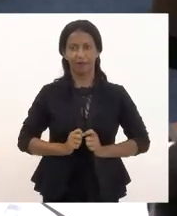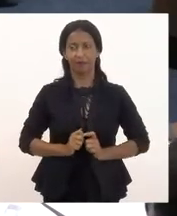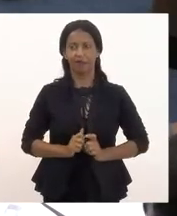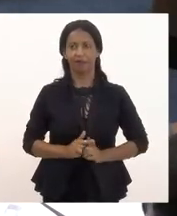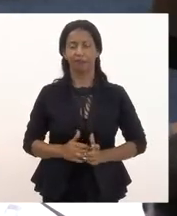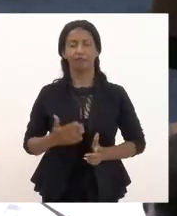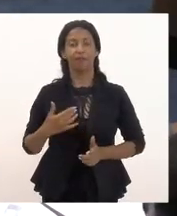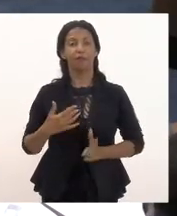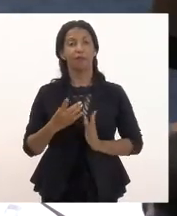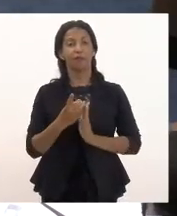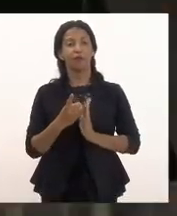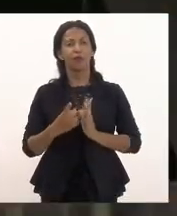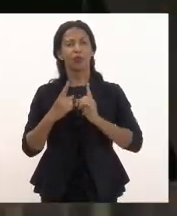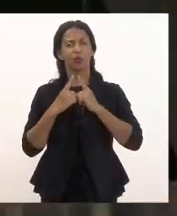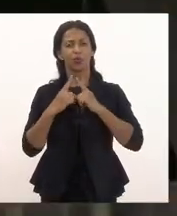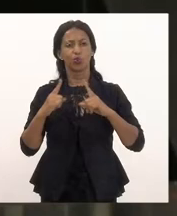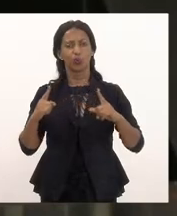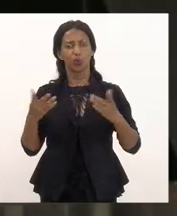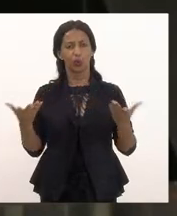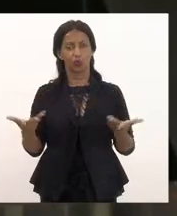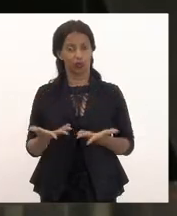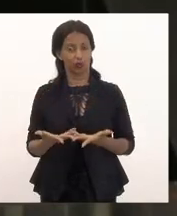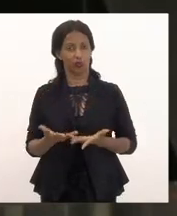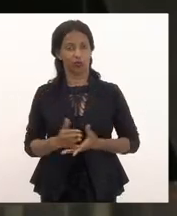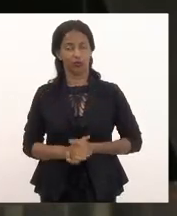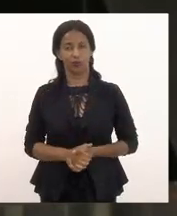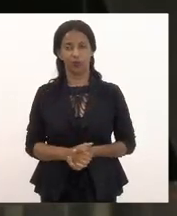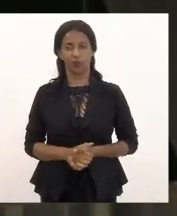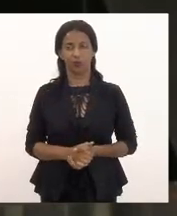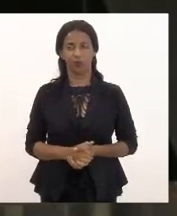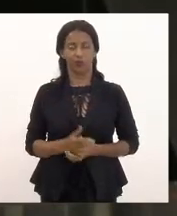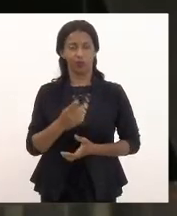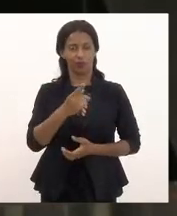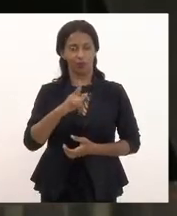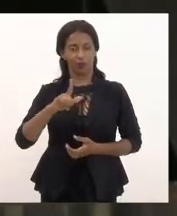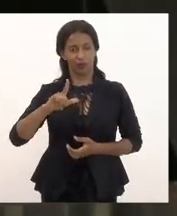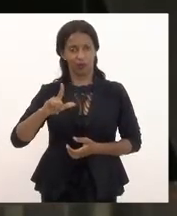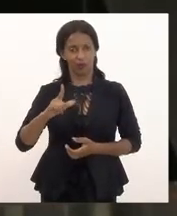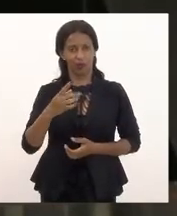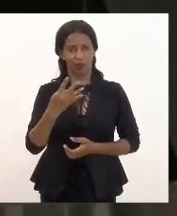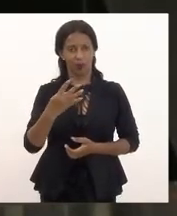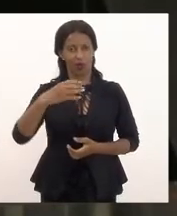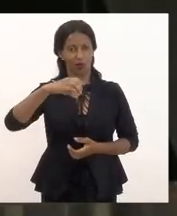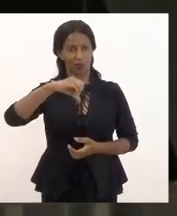a minha declaração de discussão ao projeto